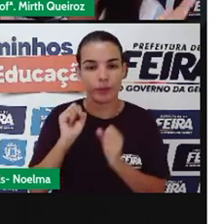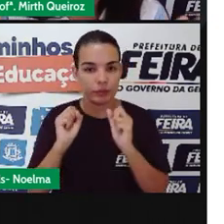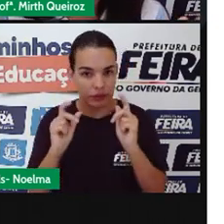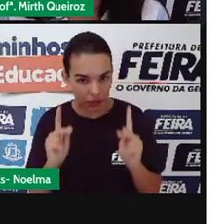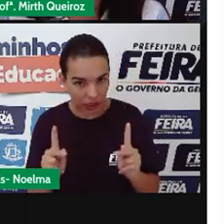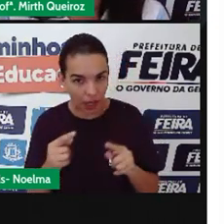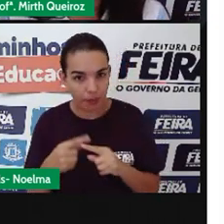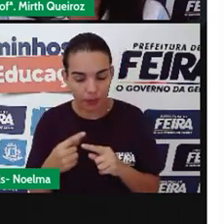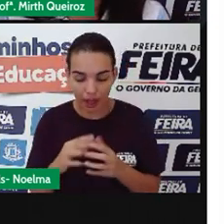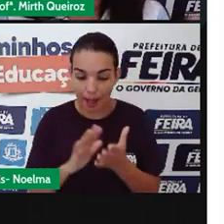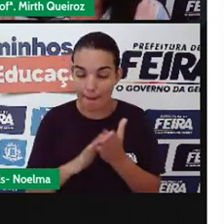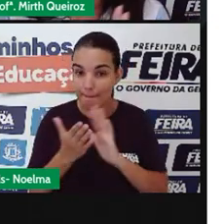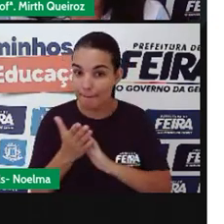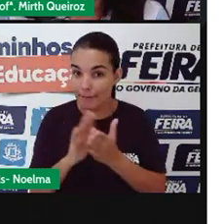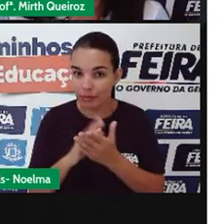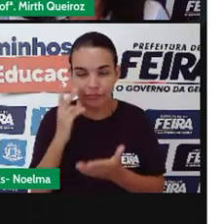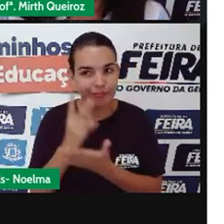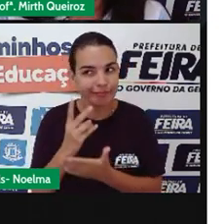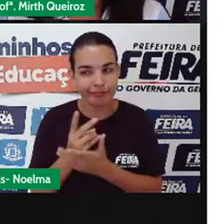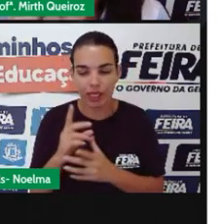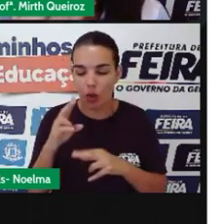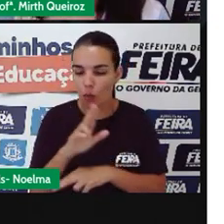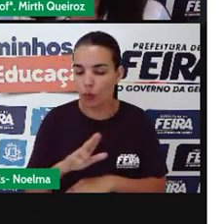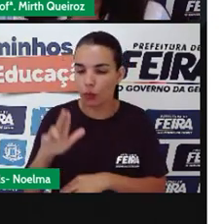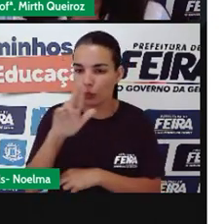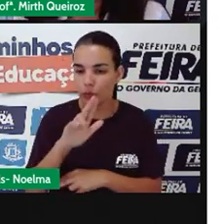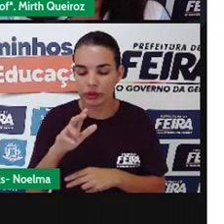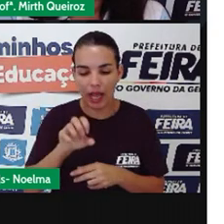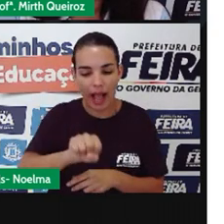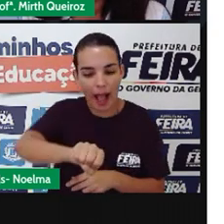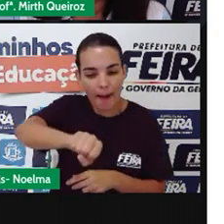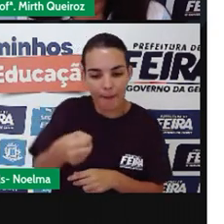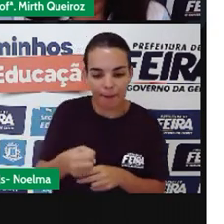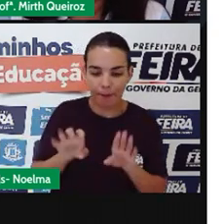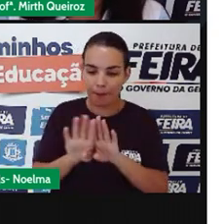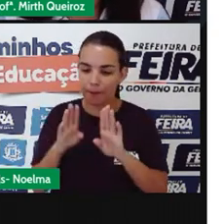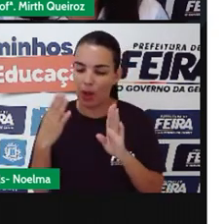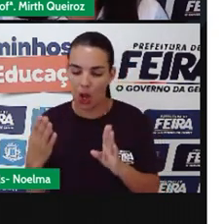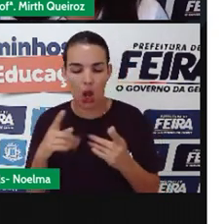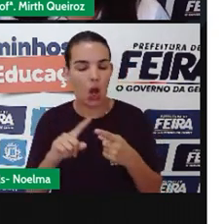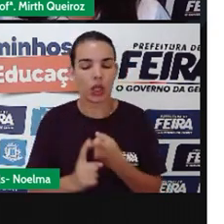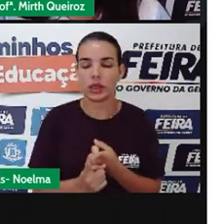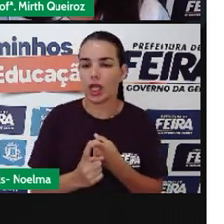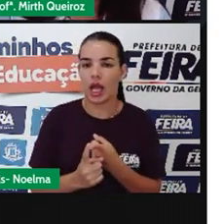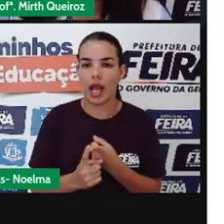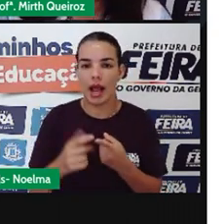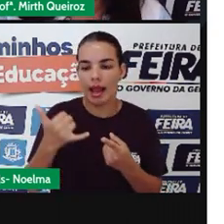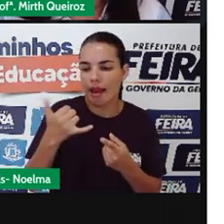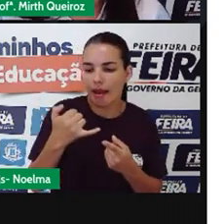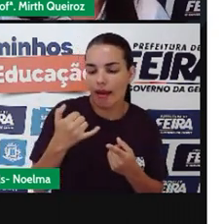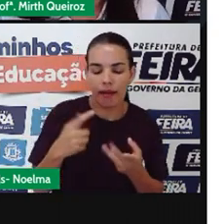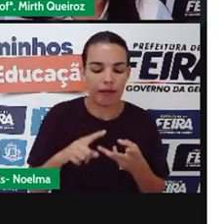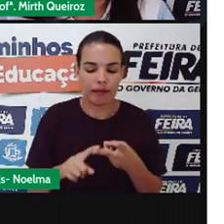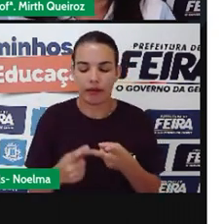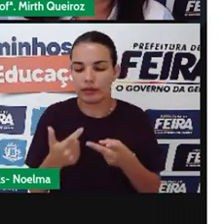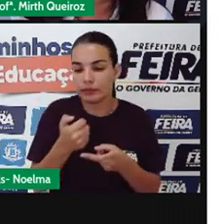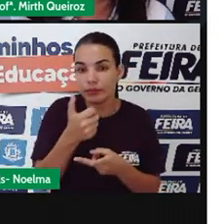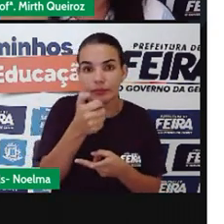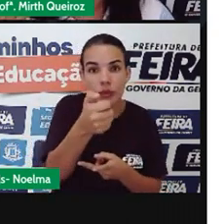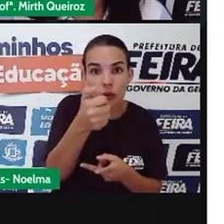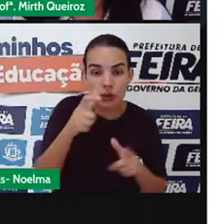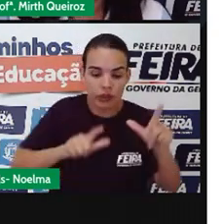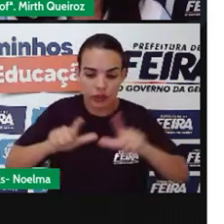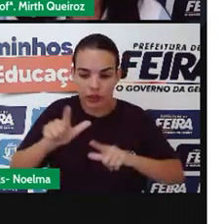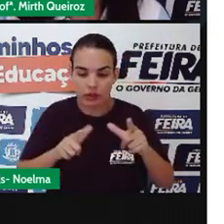tempo todo e nós usamos a nossa mão o tempo todo tá abrir uma obra e pega na caneta ao pegar um controle a